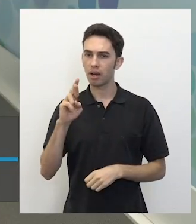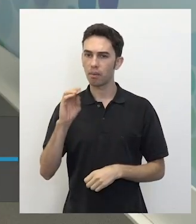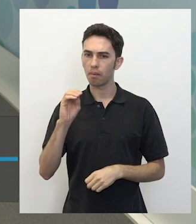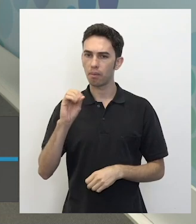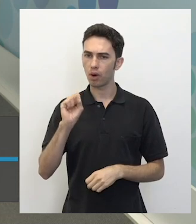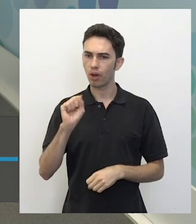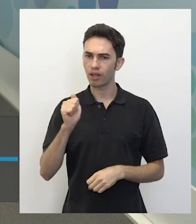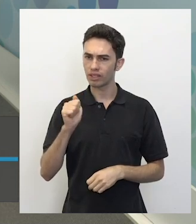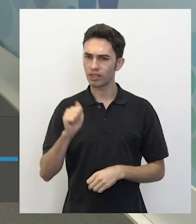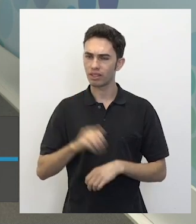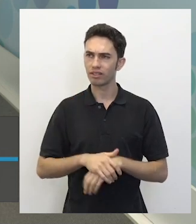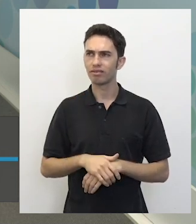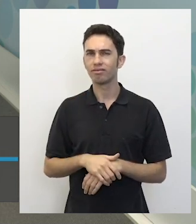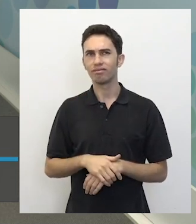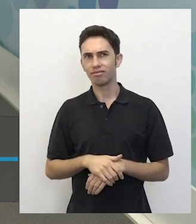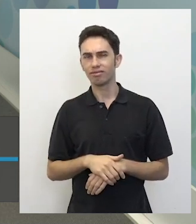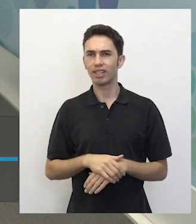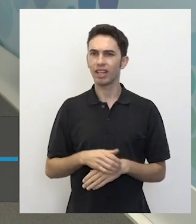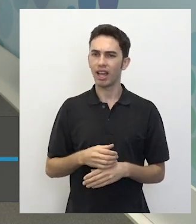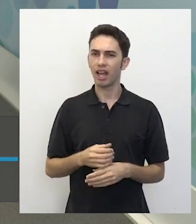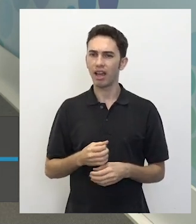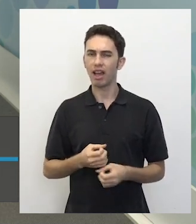Poesia pode ser em prosa?